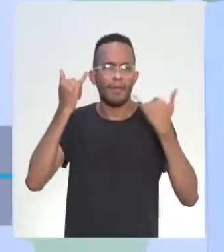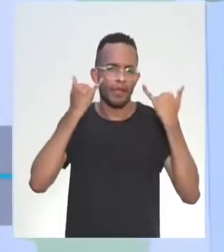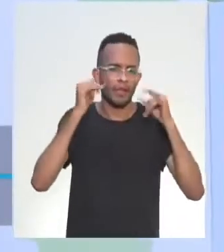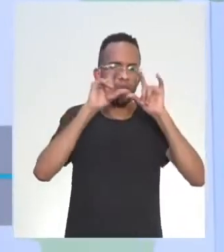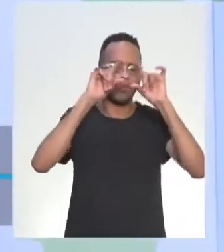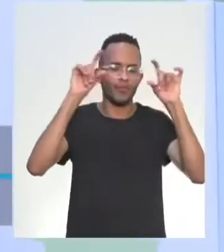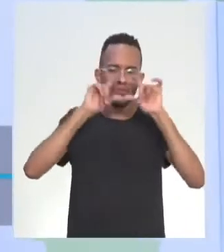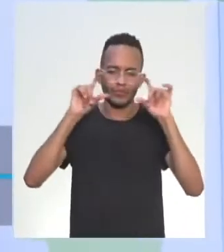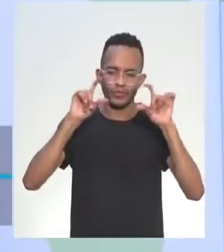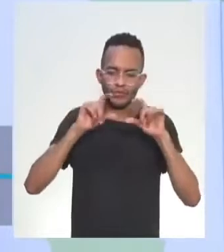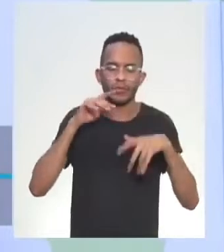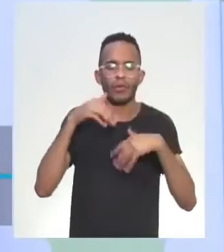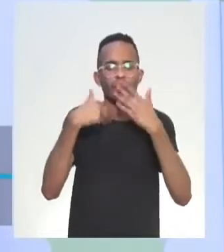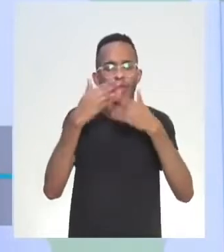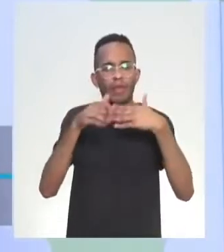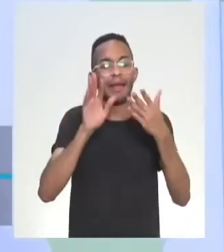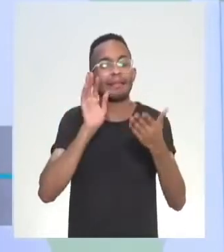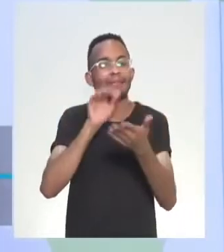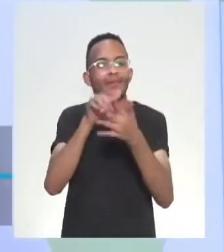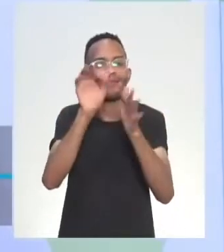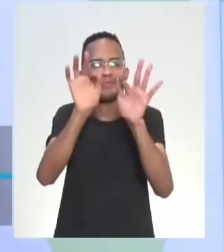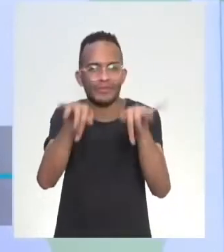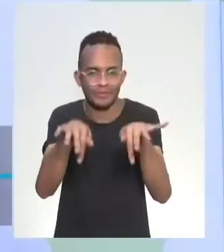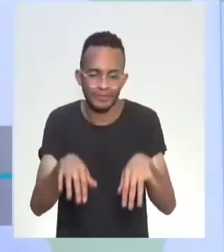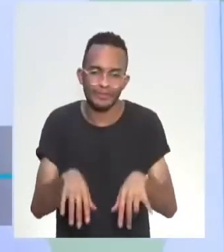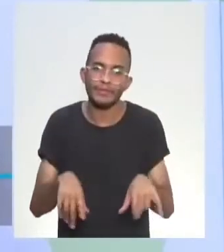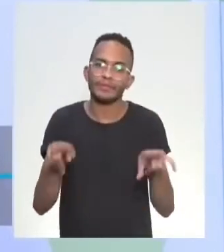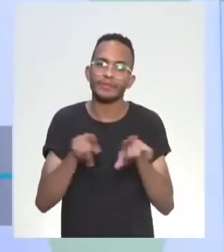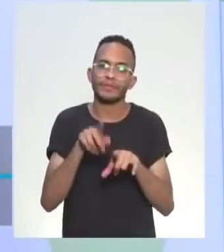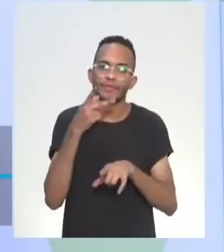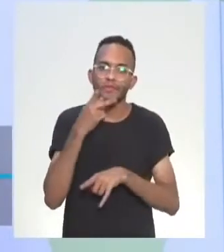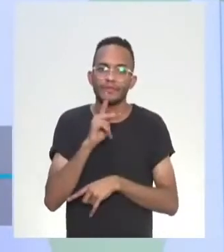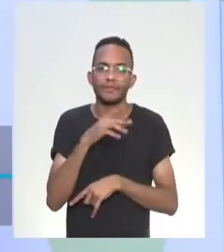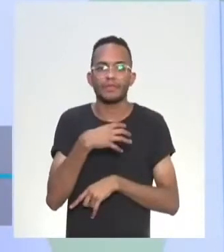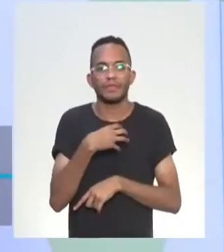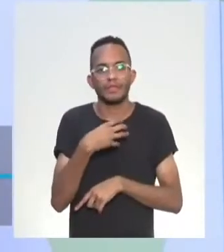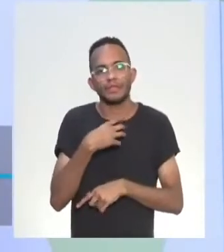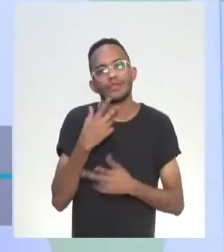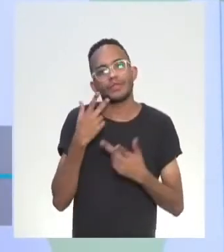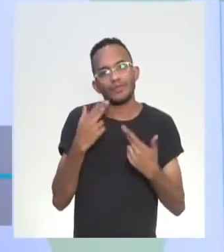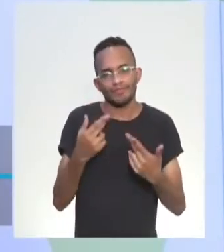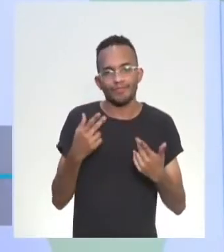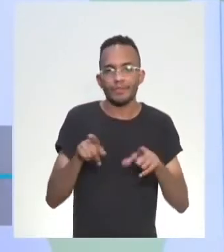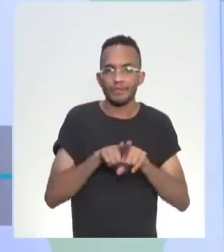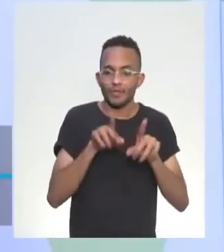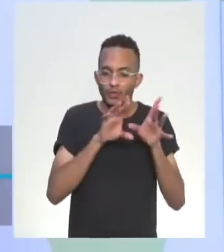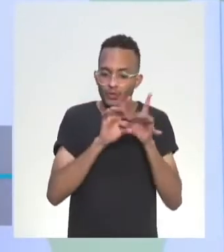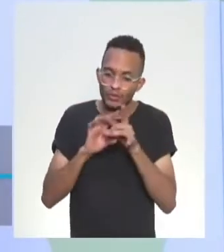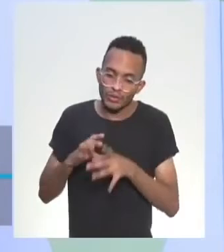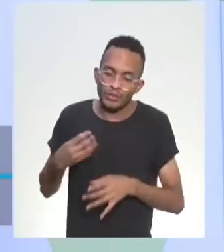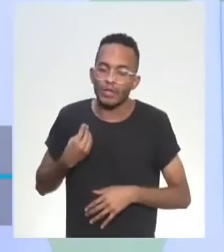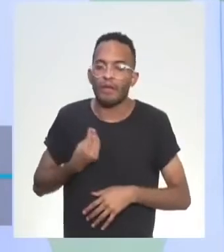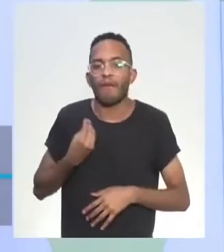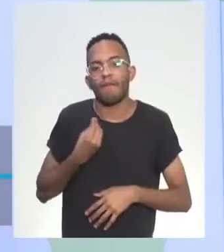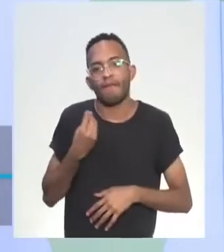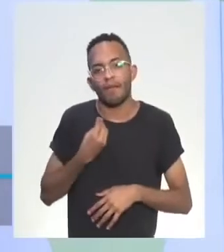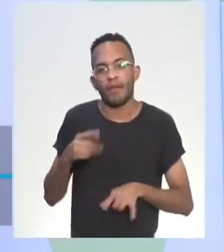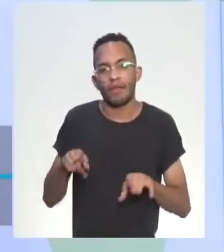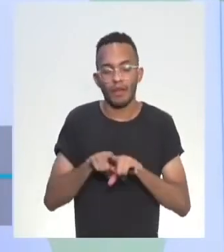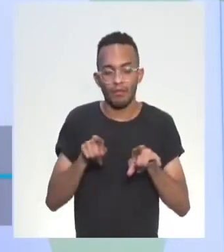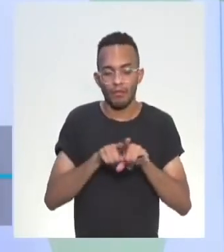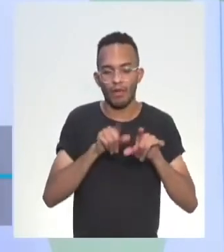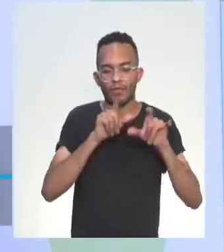desenvolvendo o assunto até chegar no final. Mas, assim, de certa forma, são a mesma coisa, né? Quer dizer, o contexto de fazer quadrinhos e